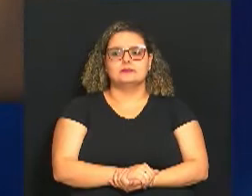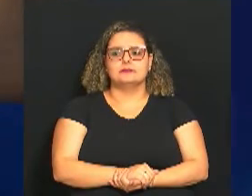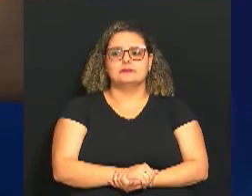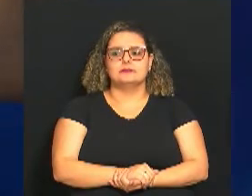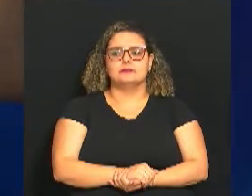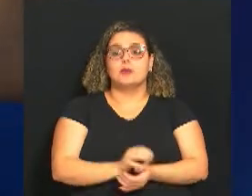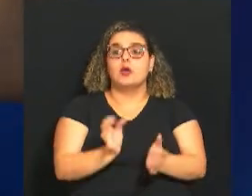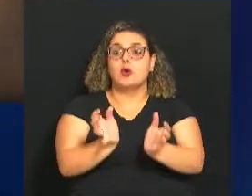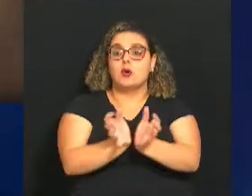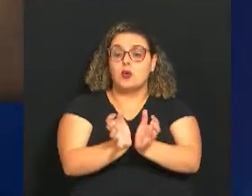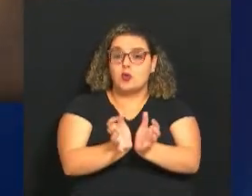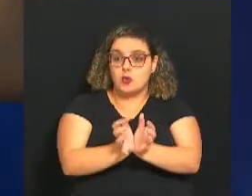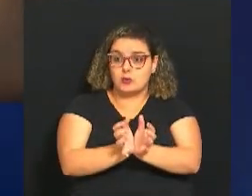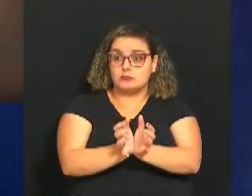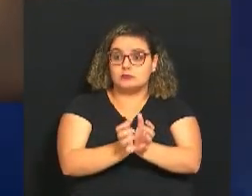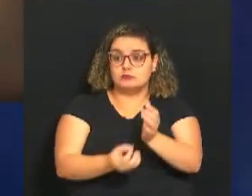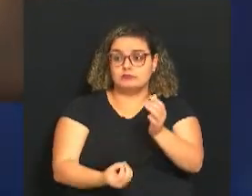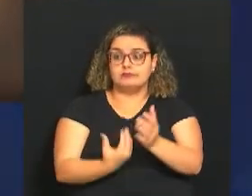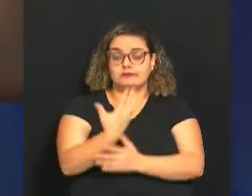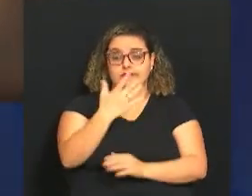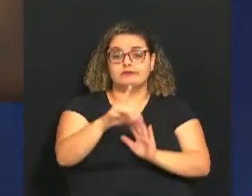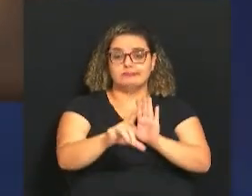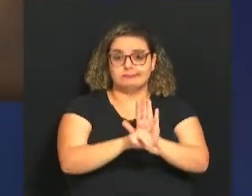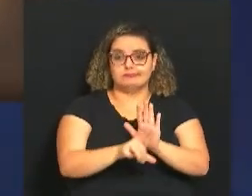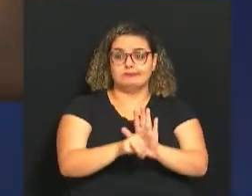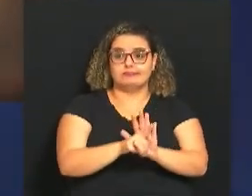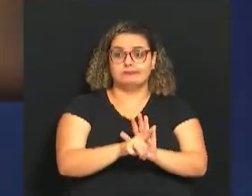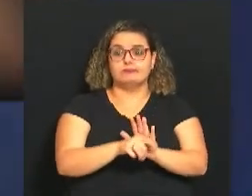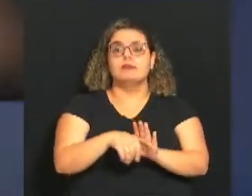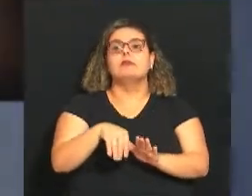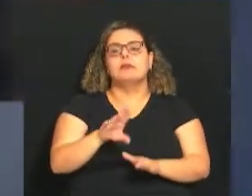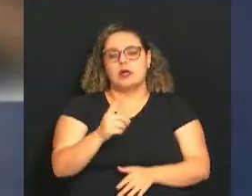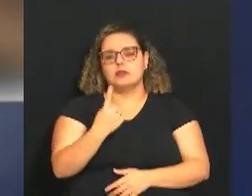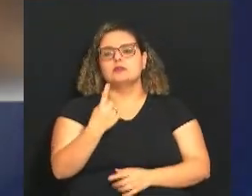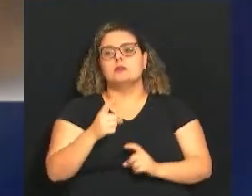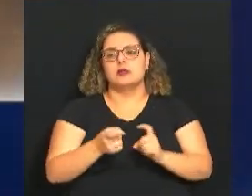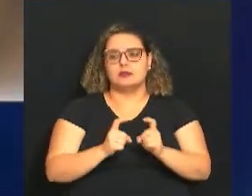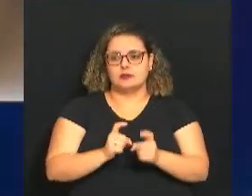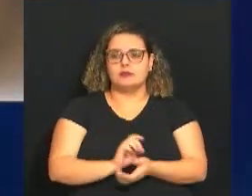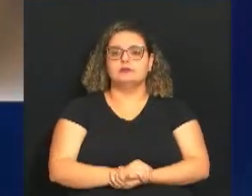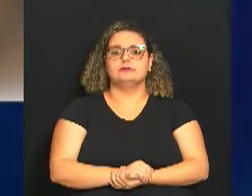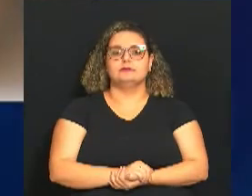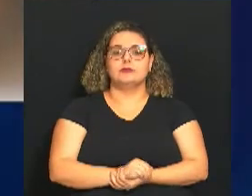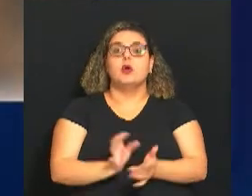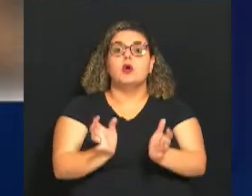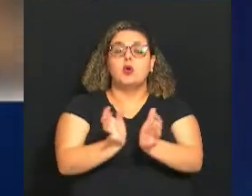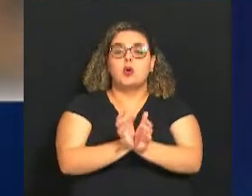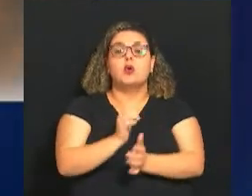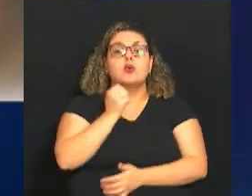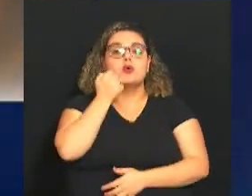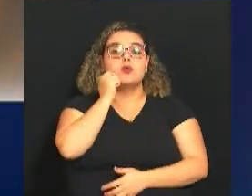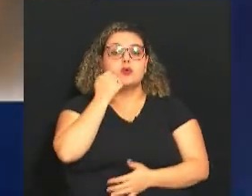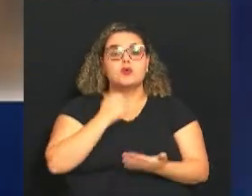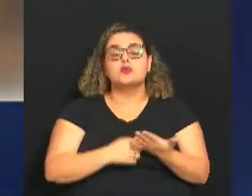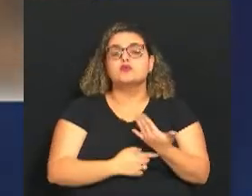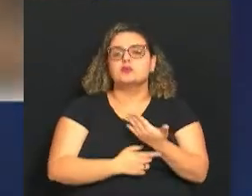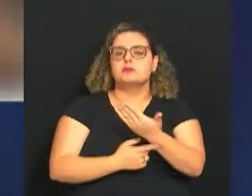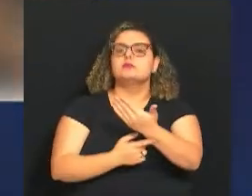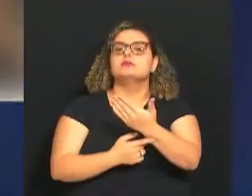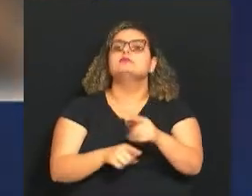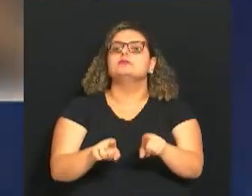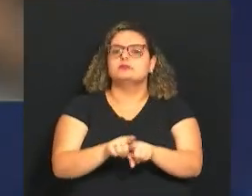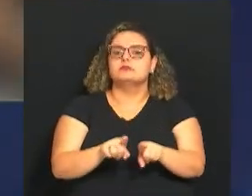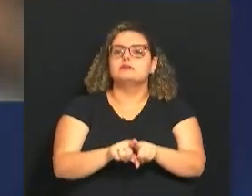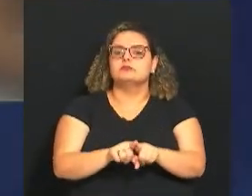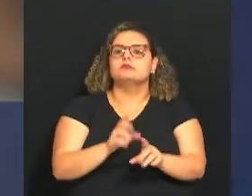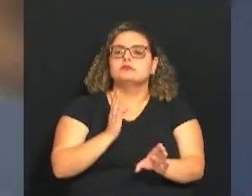Comissão de Constituição e Legalidade promove mais uma reunião. Comissão de Ciência e Tecnologia também realiza